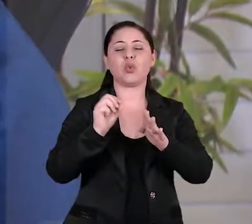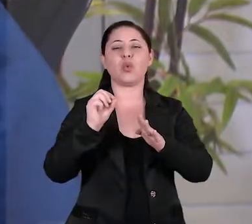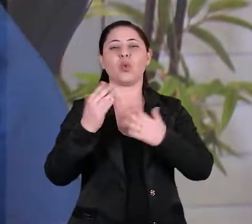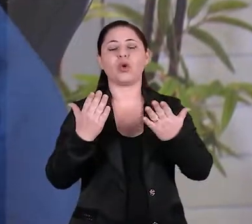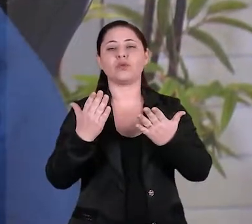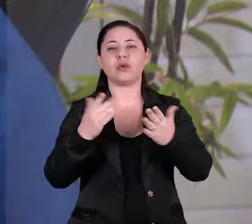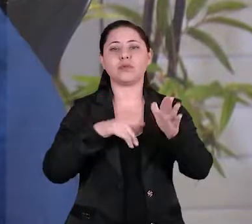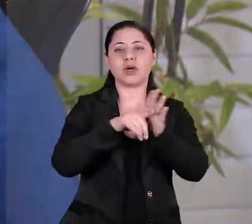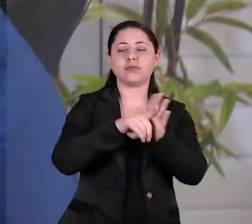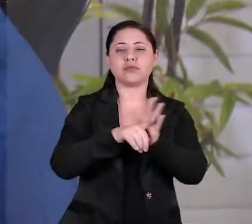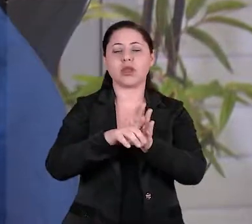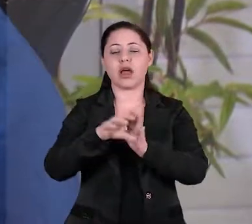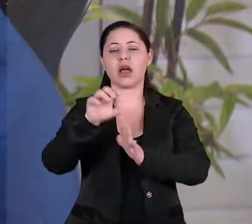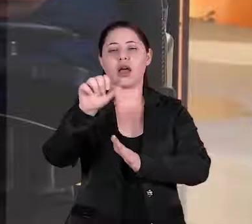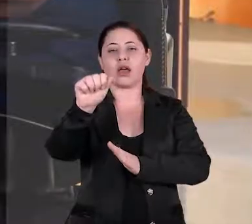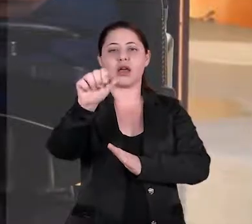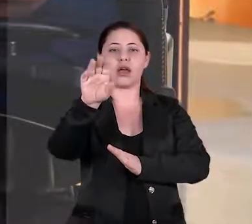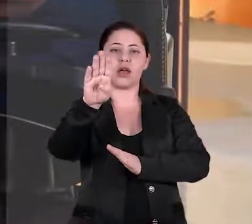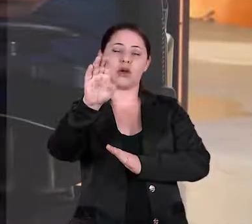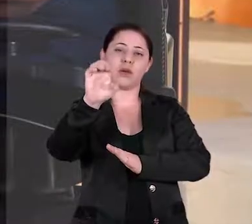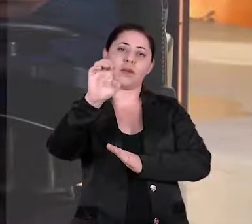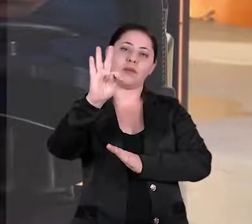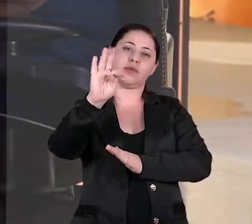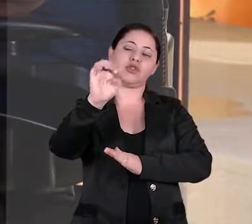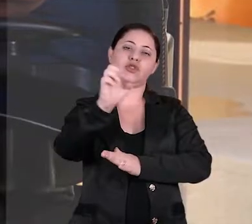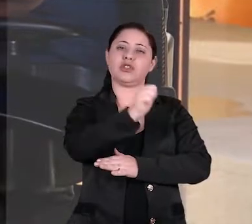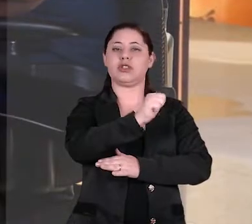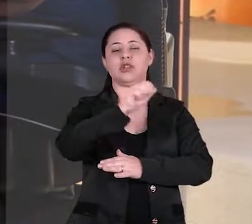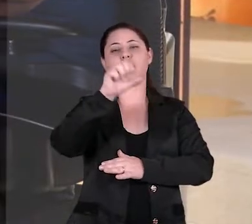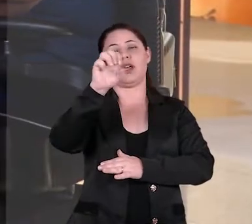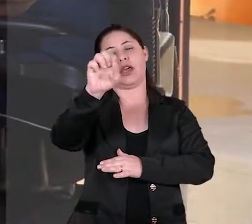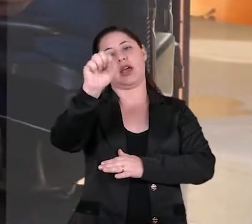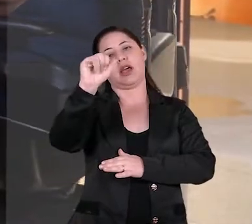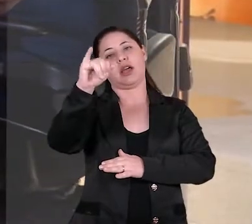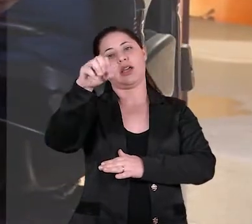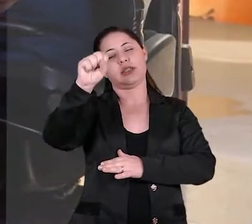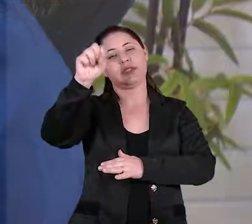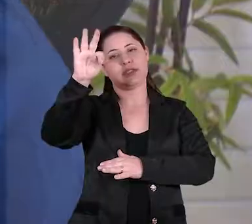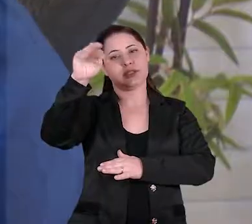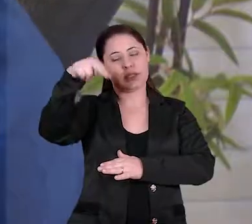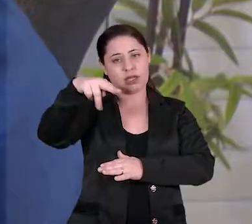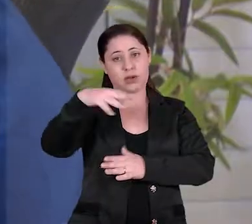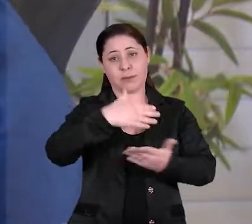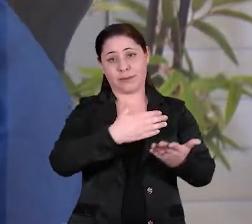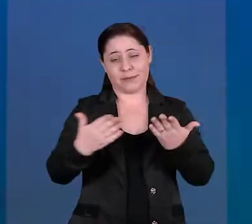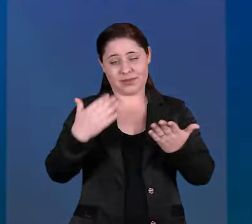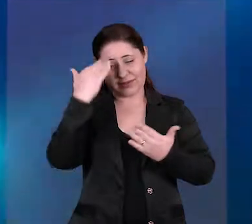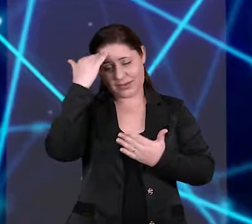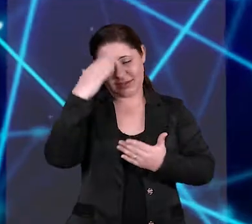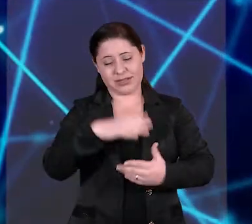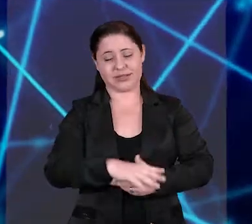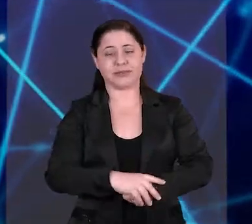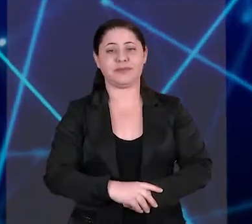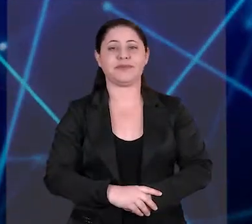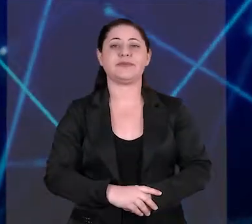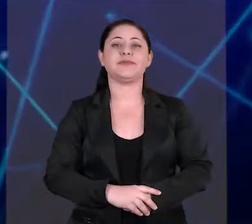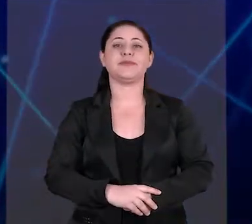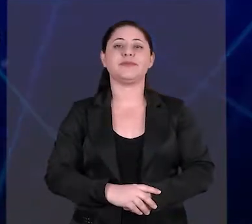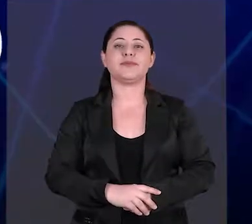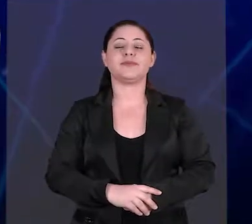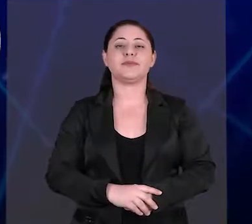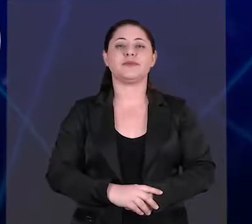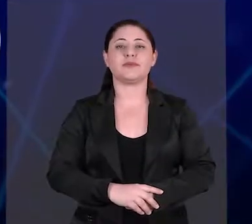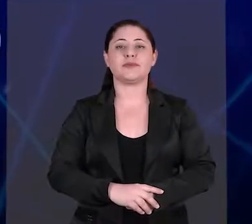Instituto Israelita de Ensino e Pesquisa Albert Einstein. Seja bem-vinda ao nosso programa. Obrigada, boa tarde.